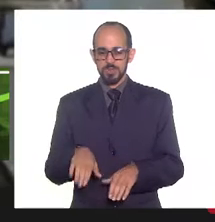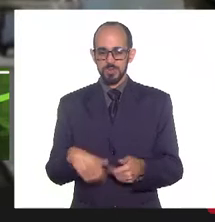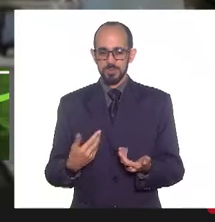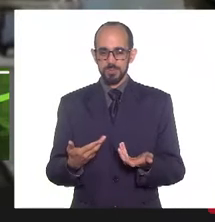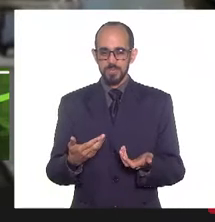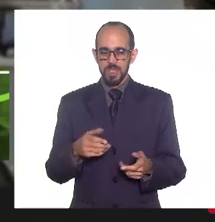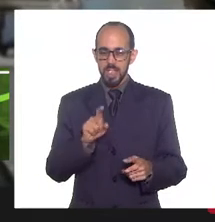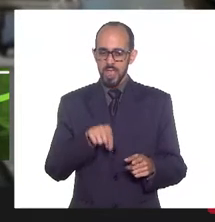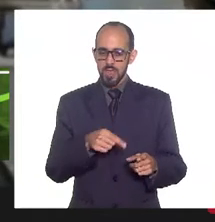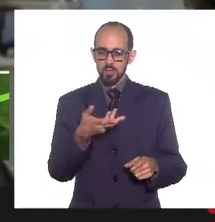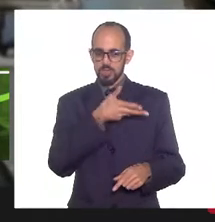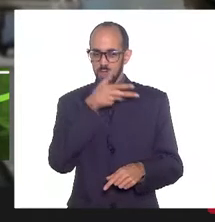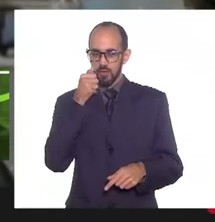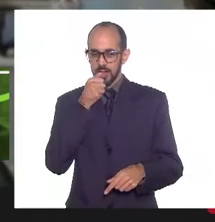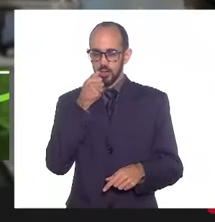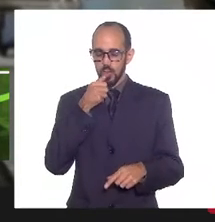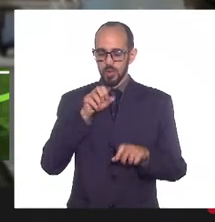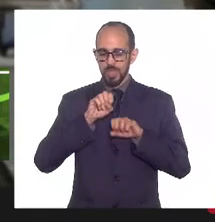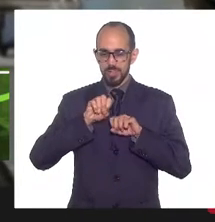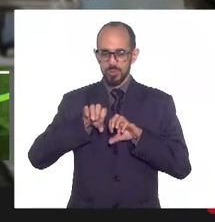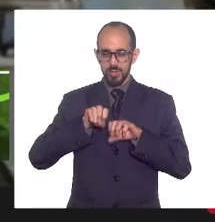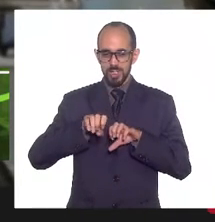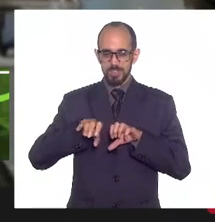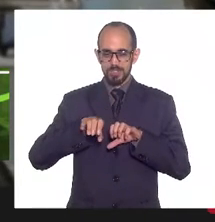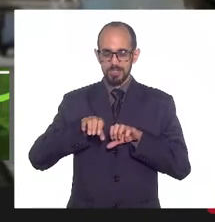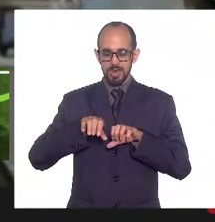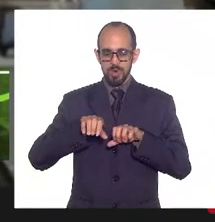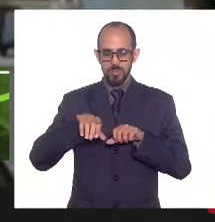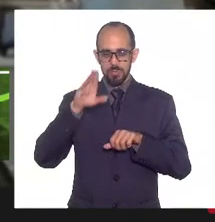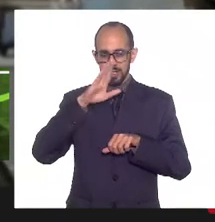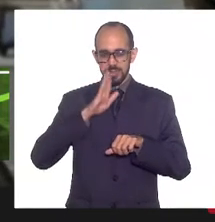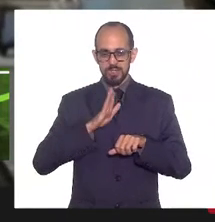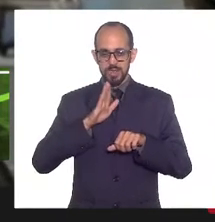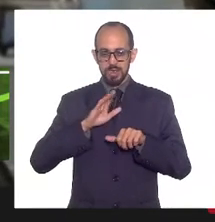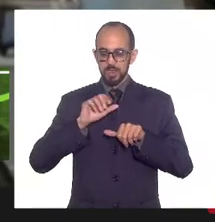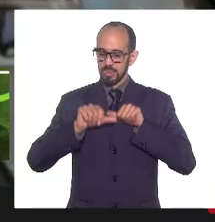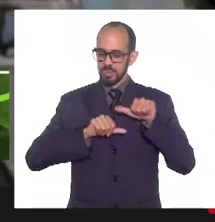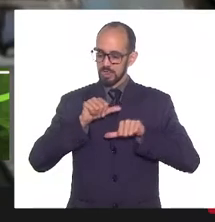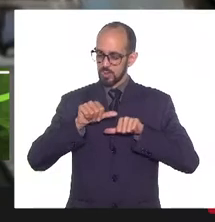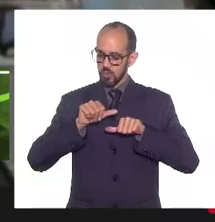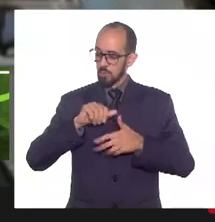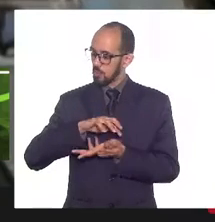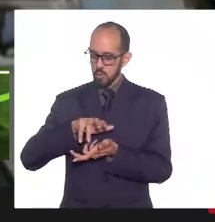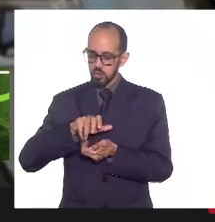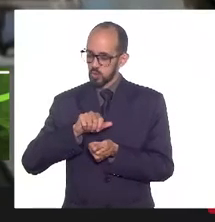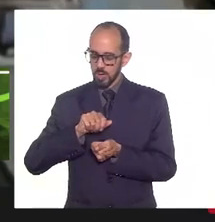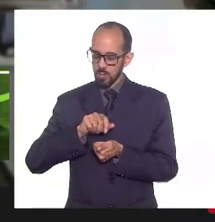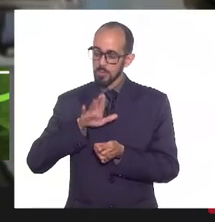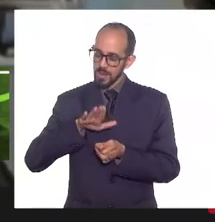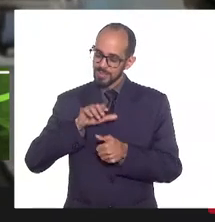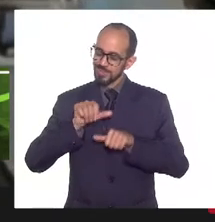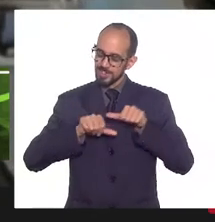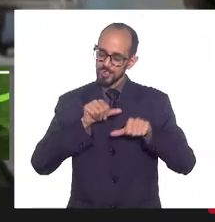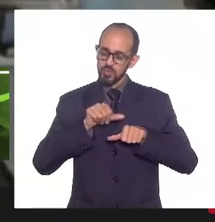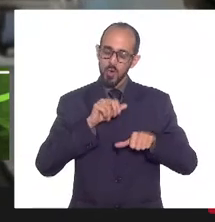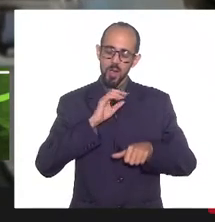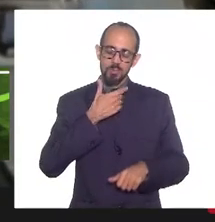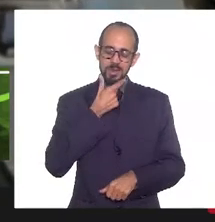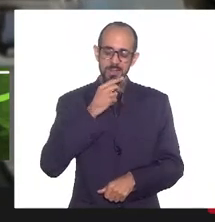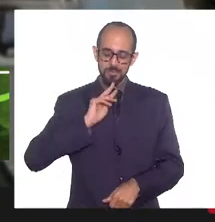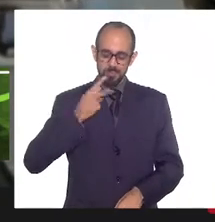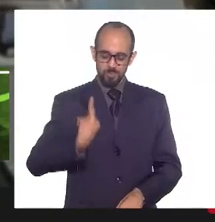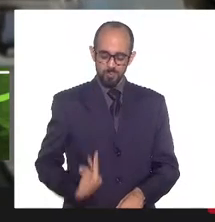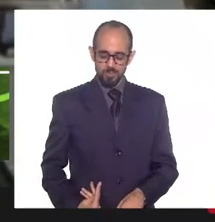da educação brasileira a educação não transforma o mundo mas transforma pessoas e pessoas transformam o